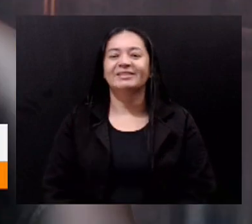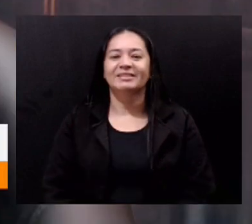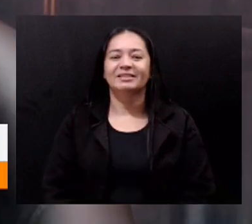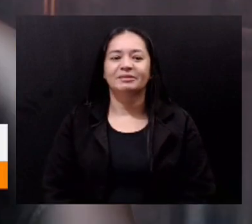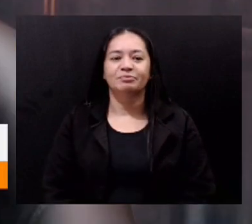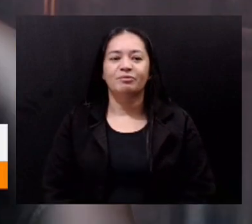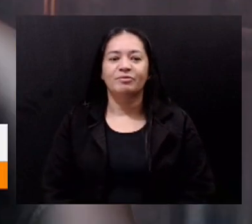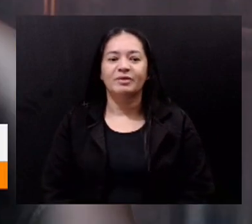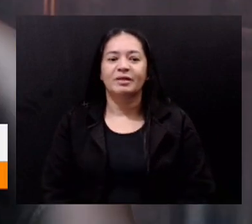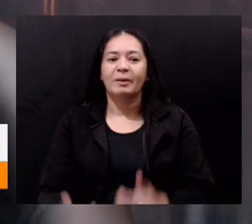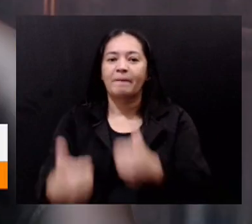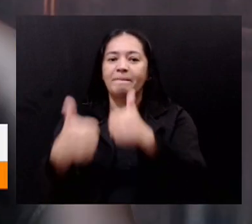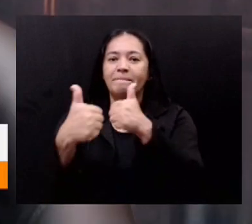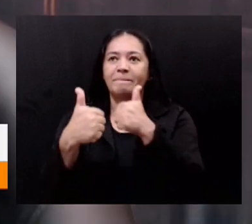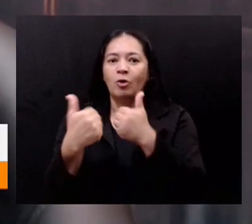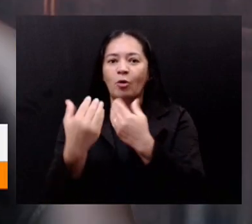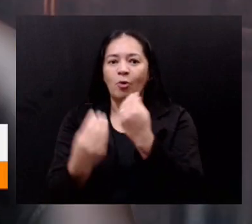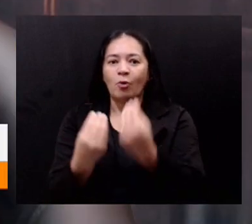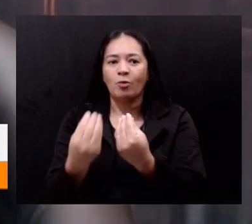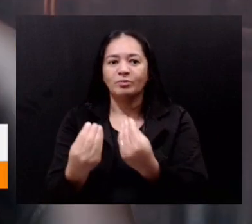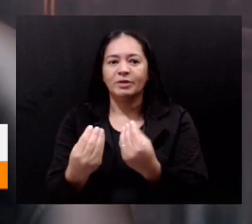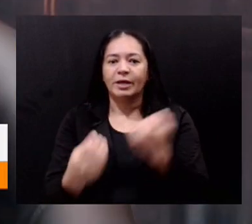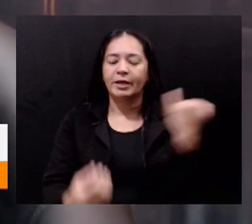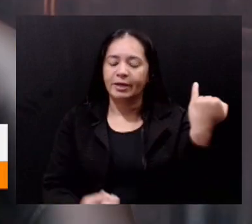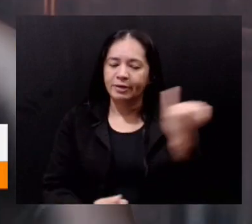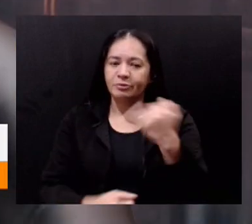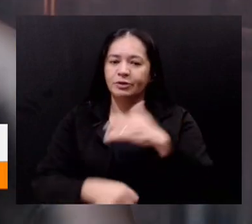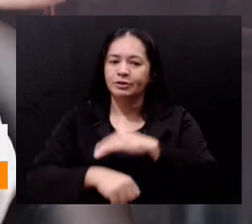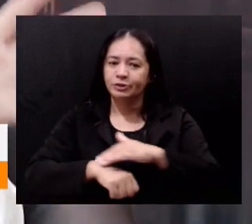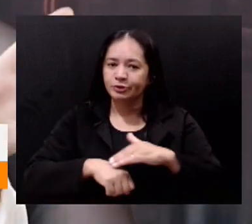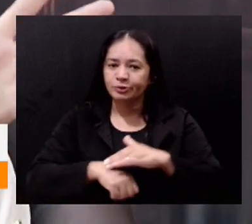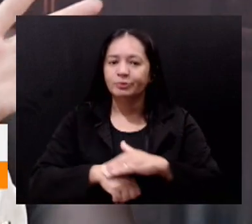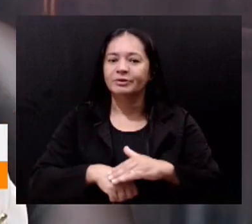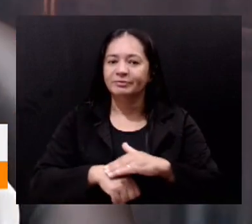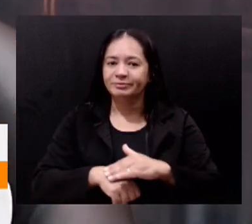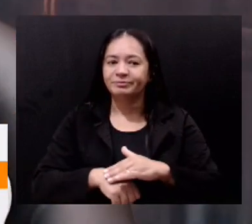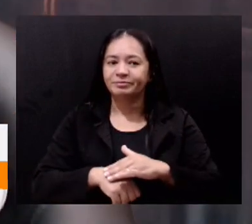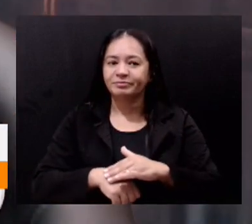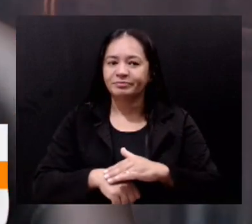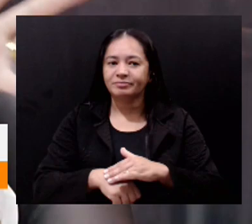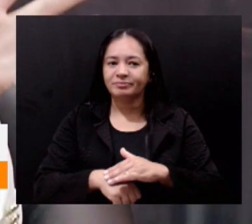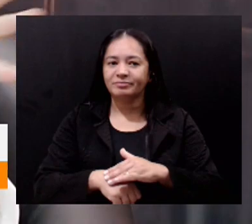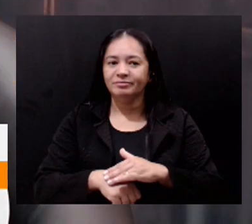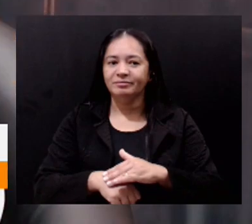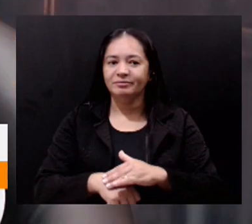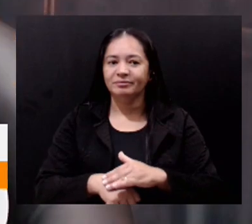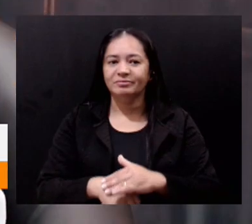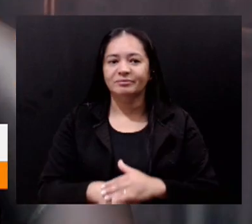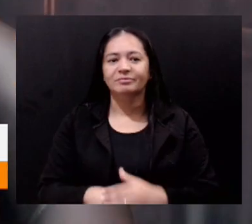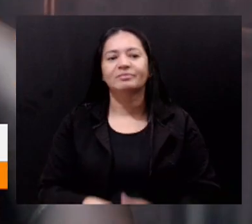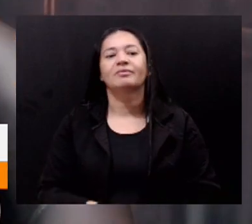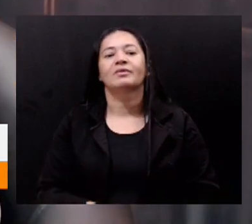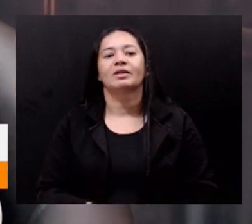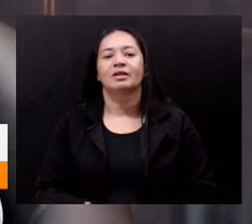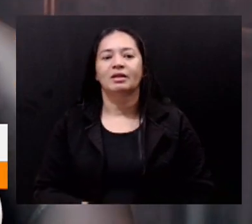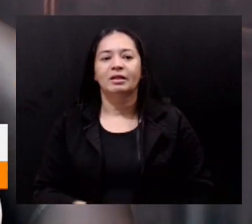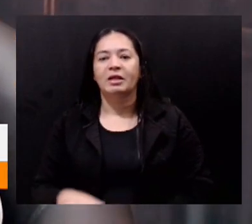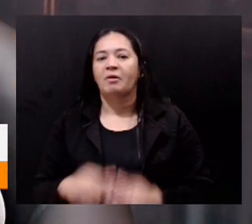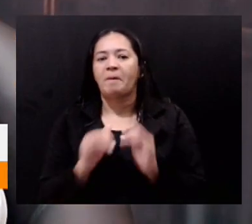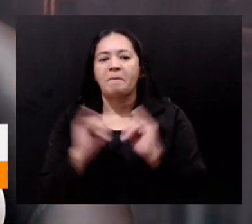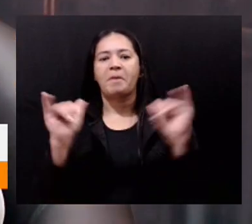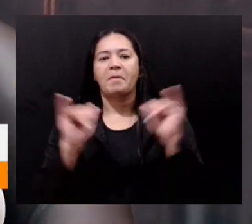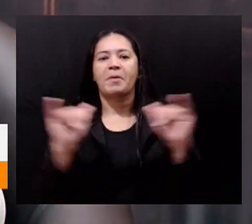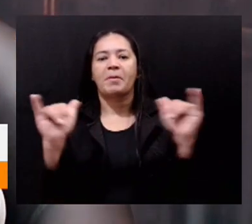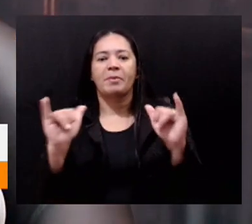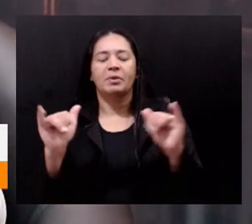que é importante conversar e refletir, Sim. né. Será que Então é não sair preciso por aí encerrar mesmo, né? não sair por aí Dá pra gente ajustar, né?